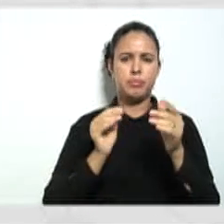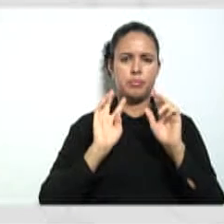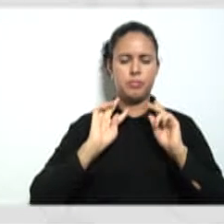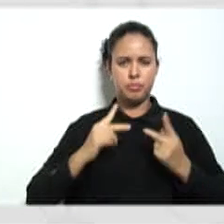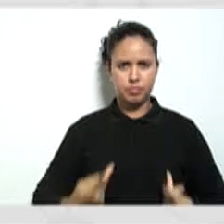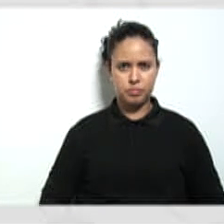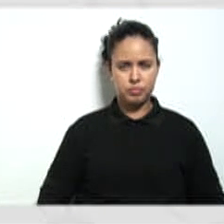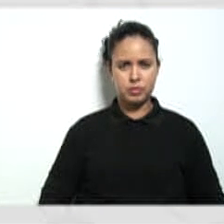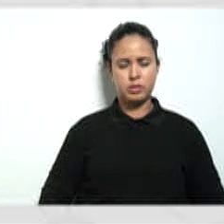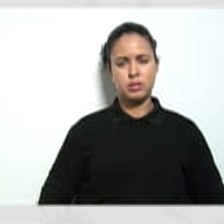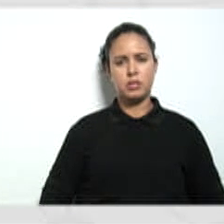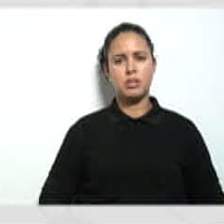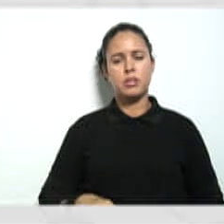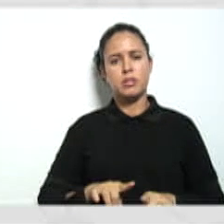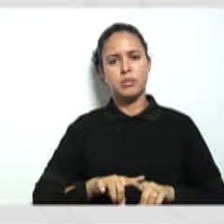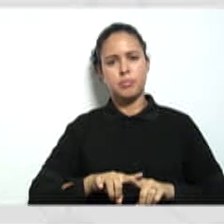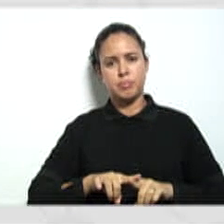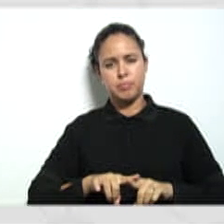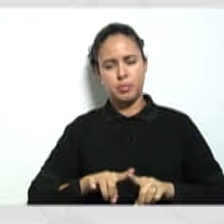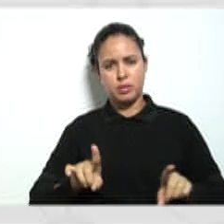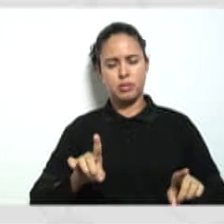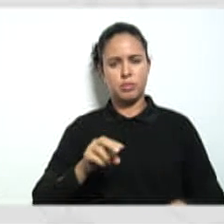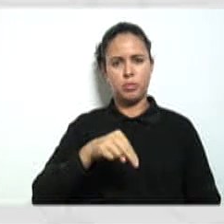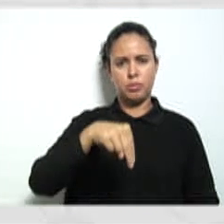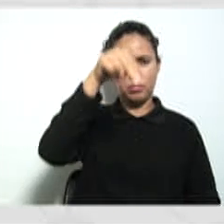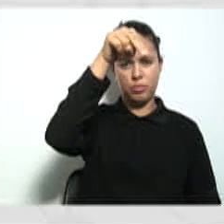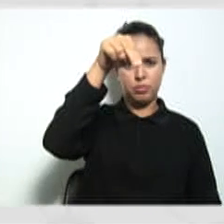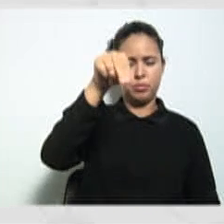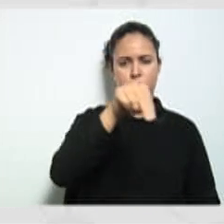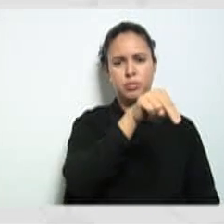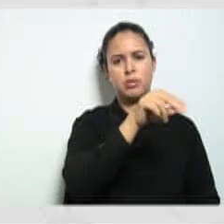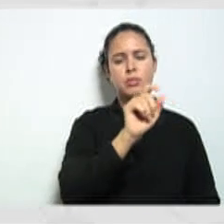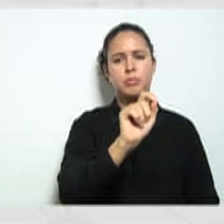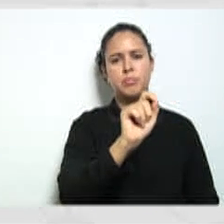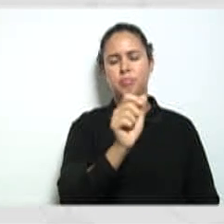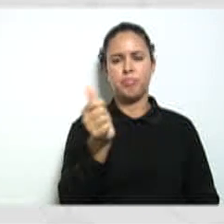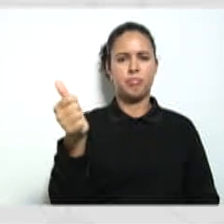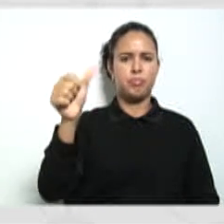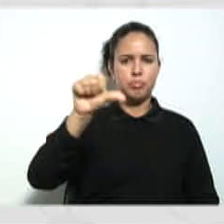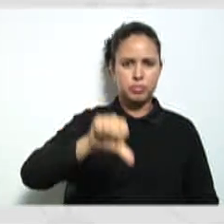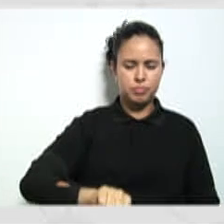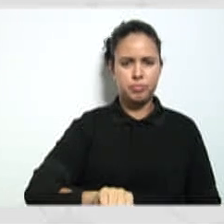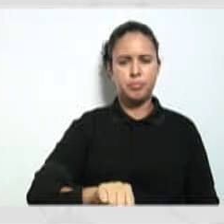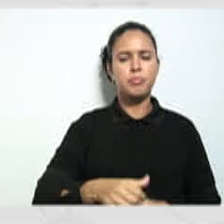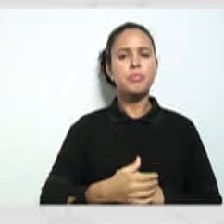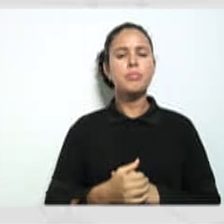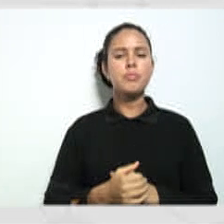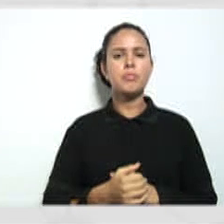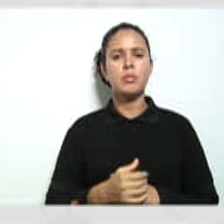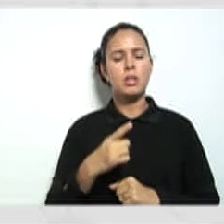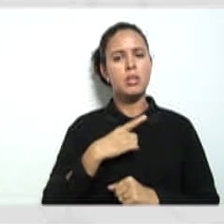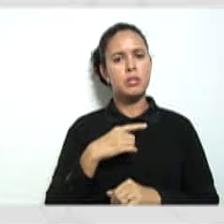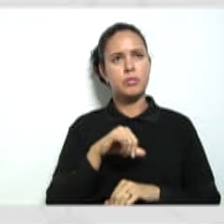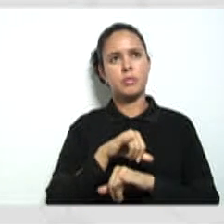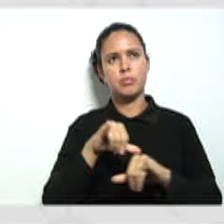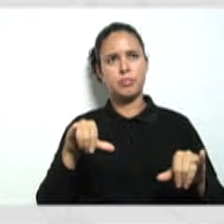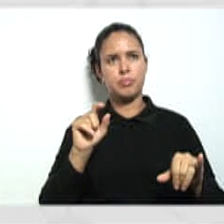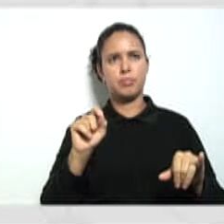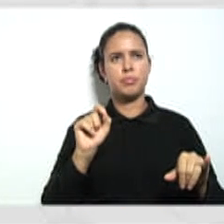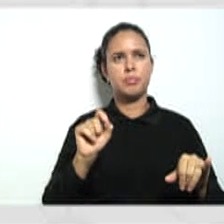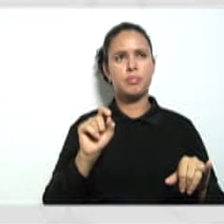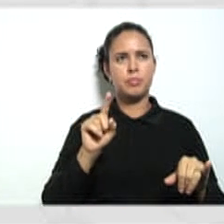enquanto a região Nordeste e Norte as piores posições. Essa é uma coisa que a gente encontra, essa informação está evidente aqui na